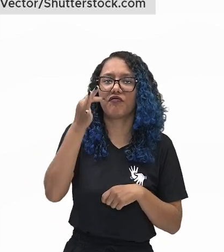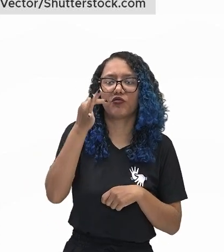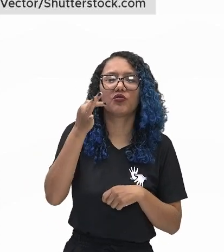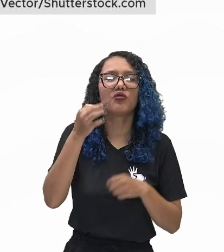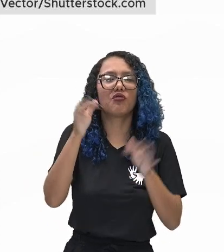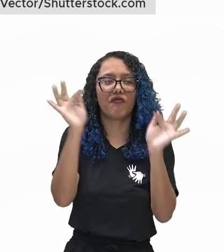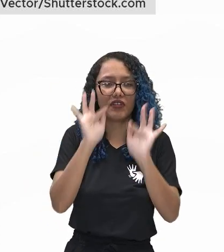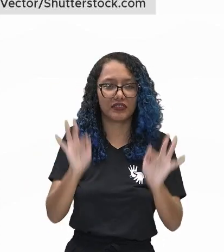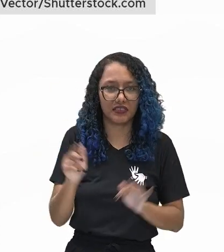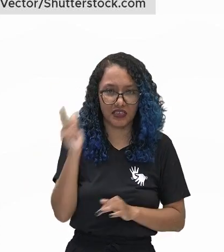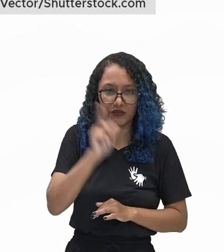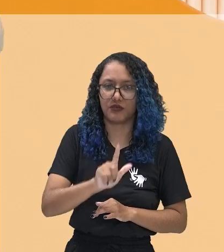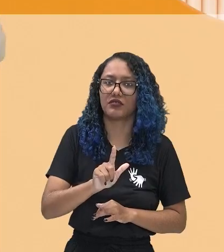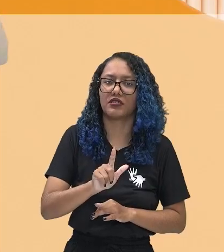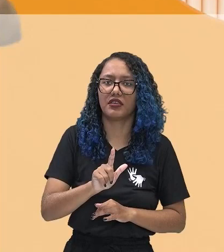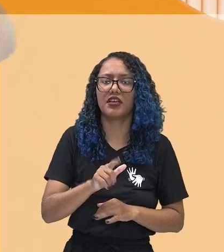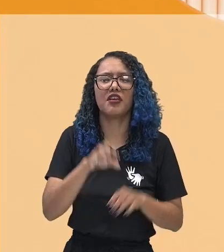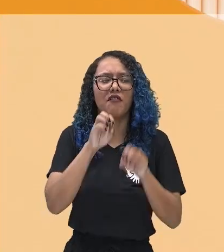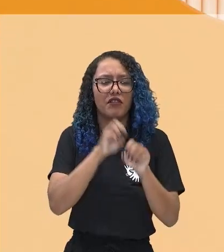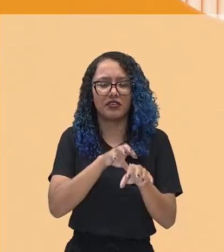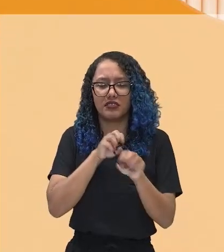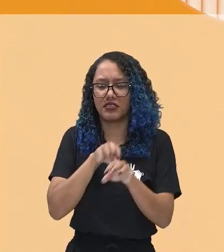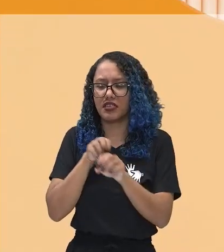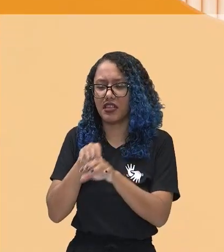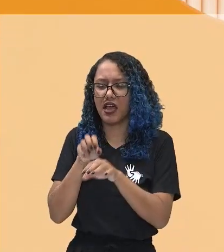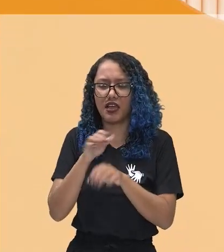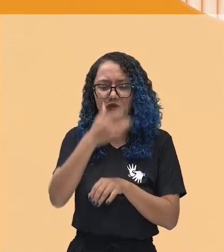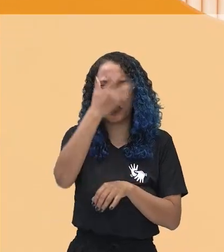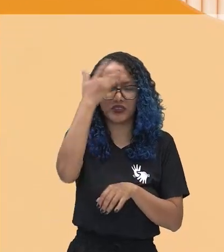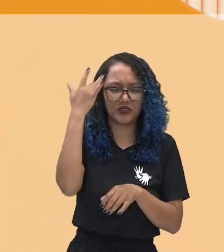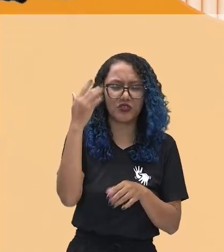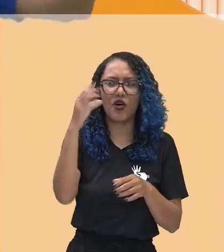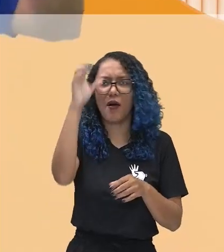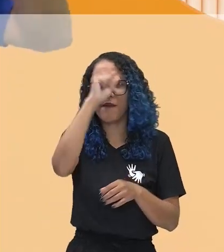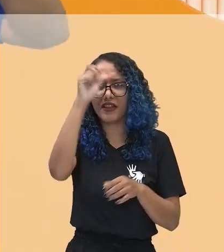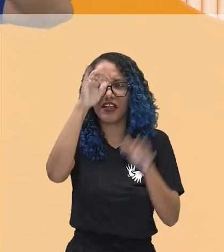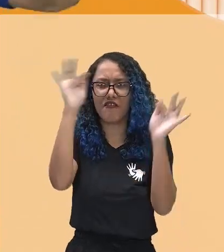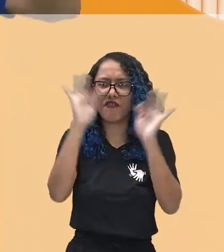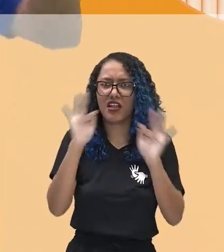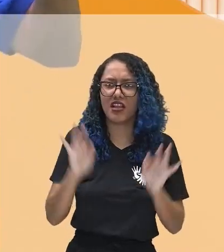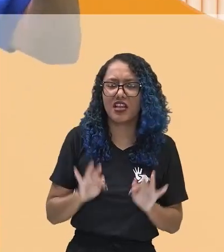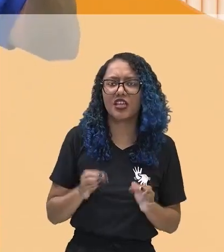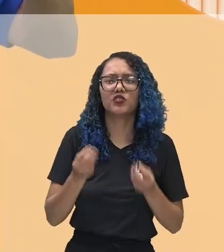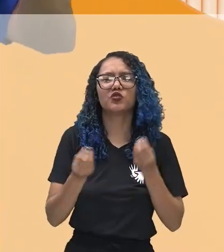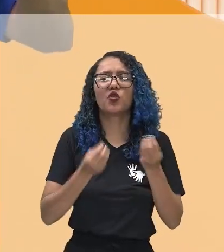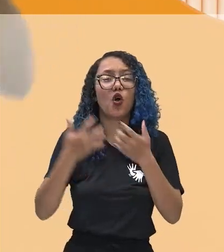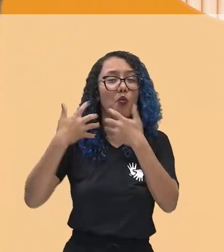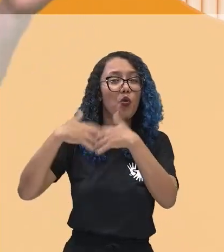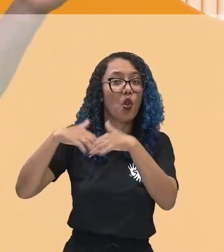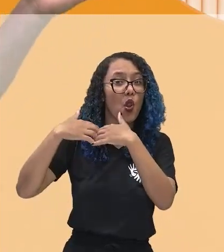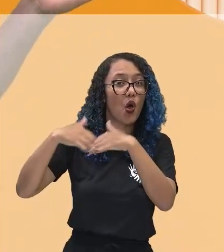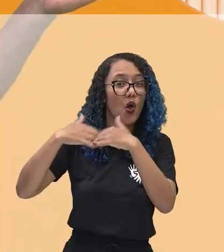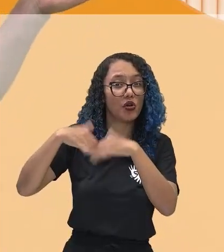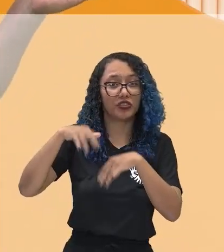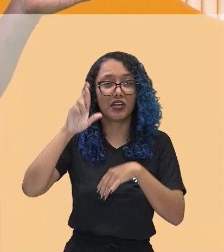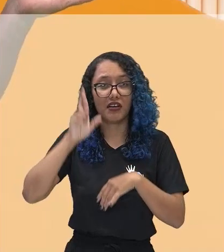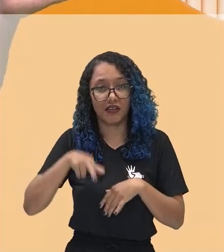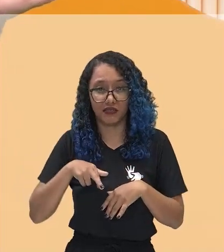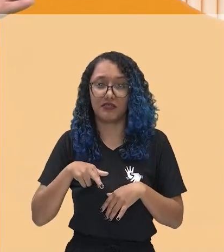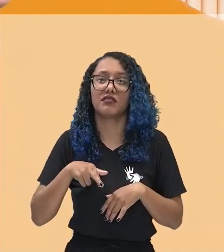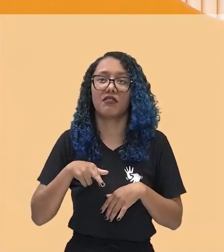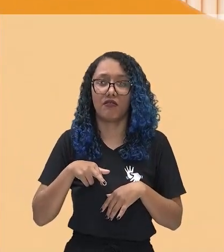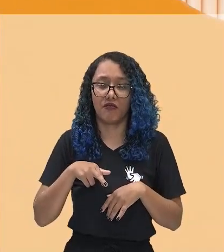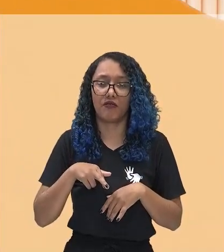o homem, eu vou ensinar a humanidade a ser feliz. Através da nossa razão, do nosso pensar. Nós saímos,